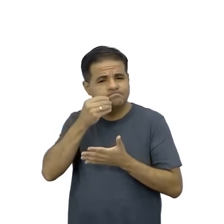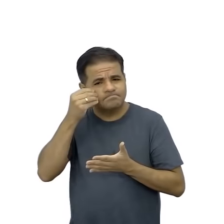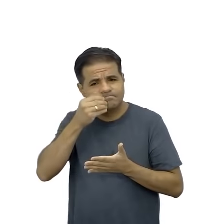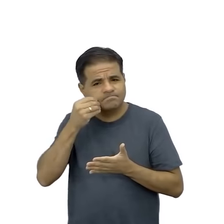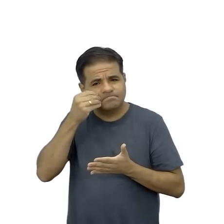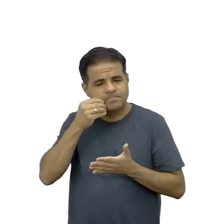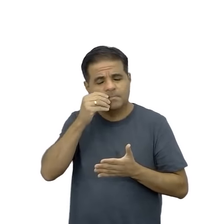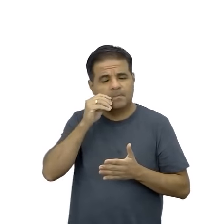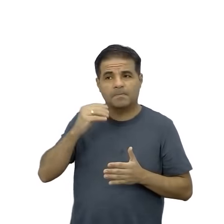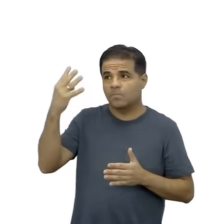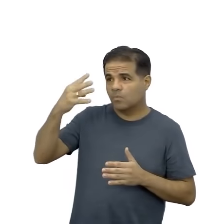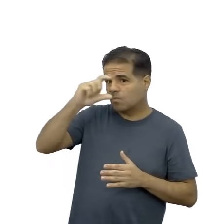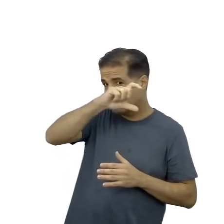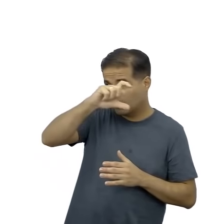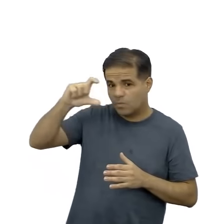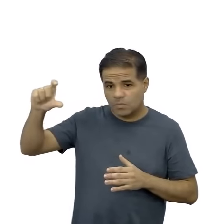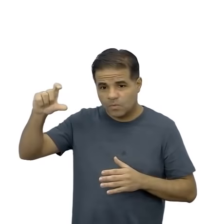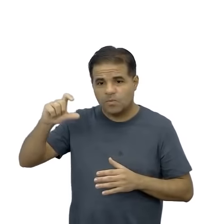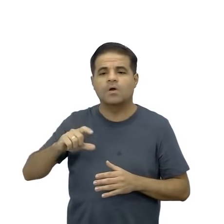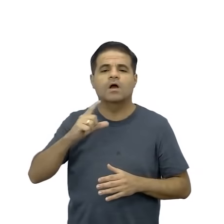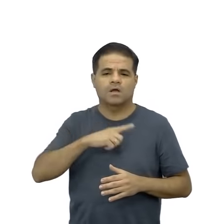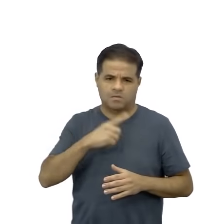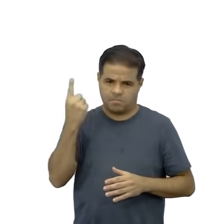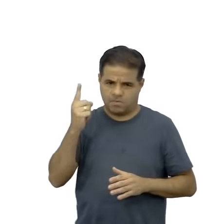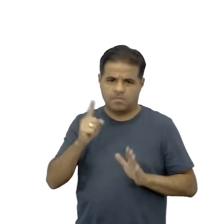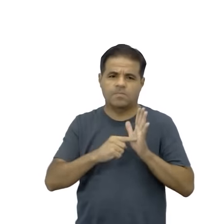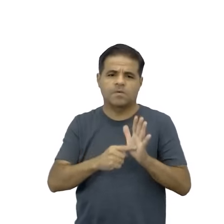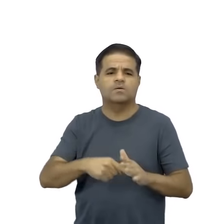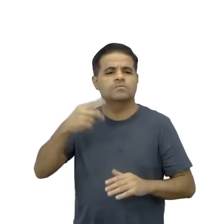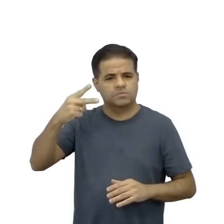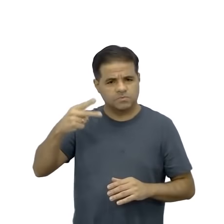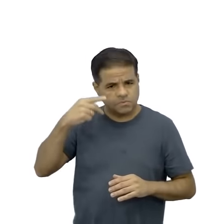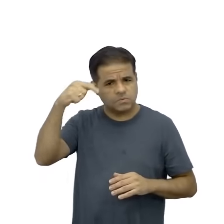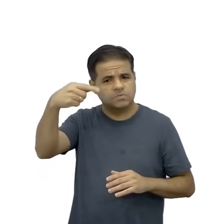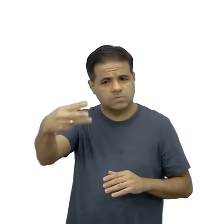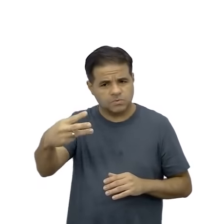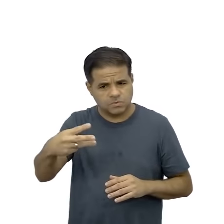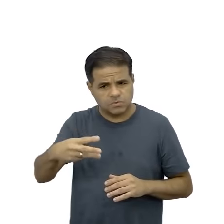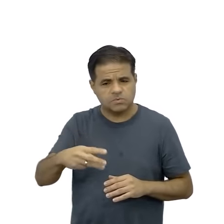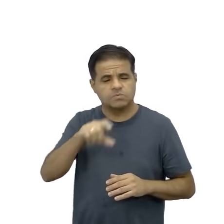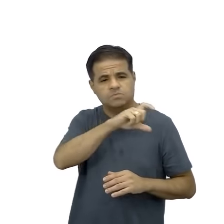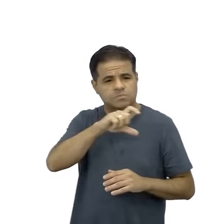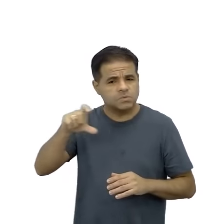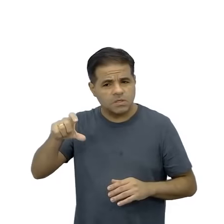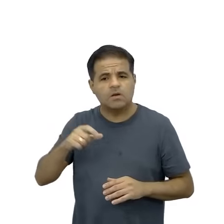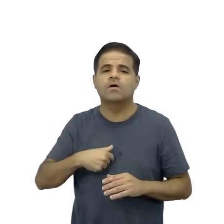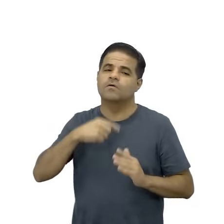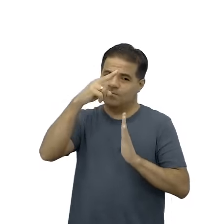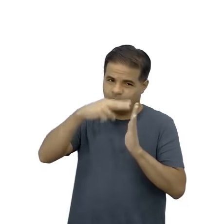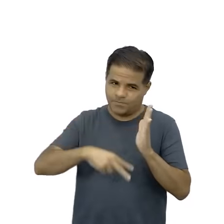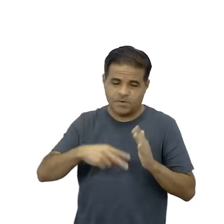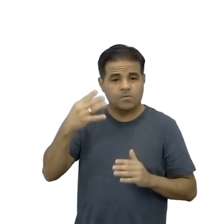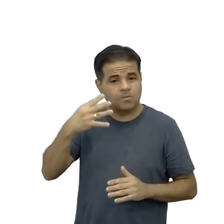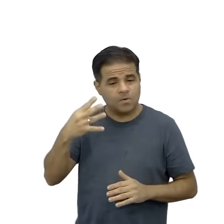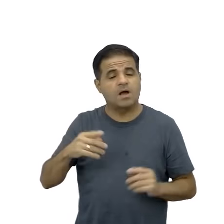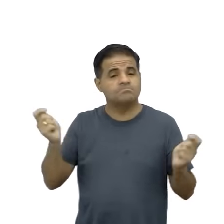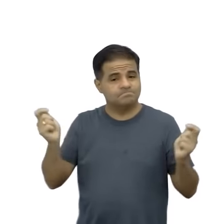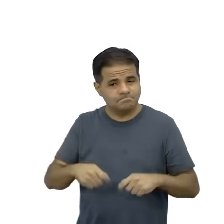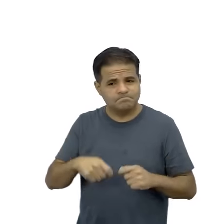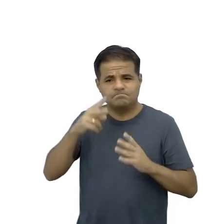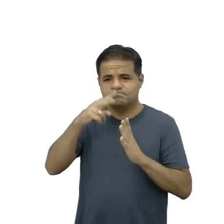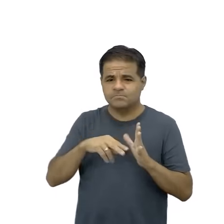quarto parágrafo, tem um indicativo aqui, então estamos no primeiro, segundo, terceiro, quarto parágrafo. Eu vou ler o quarto para não poder ler o texto